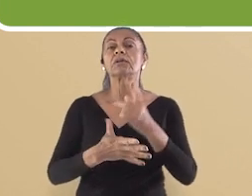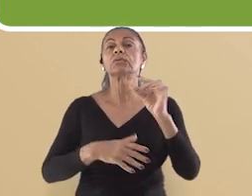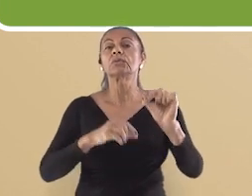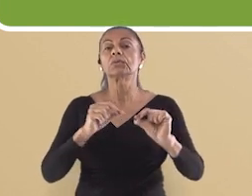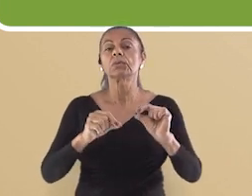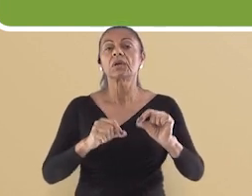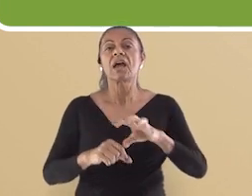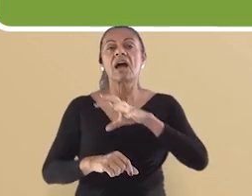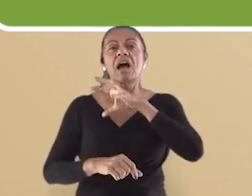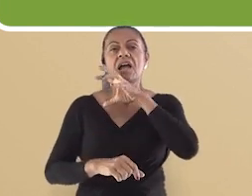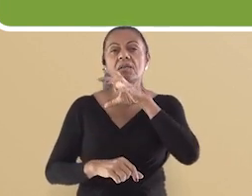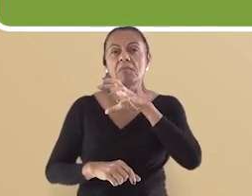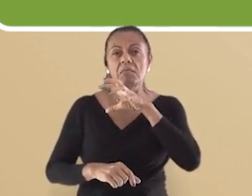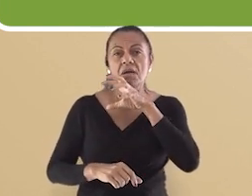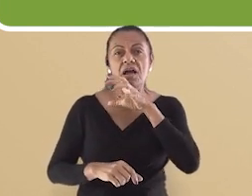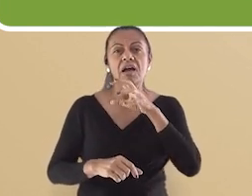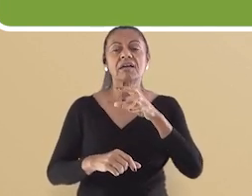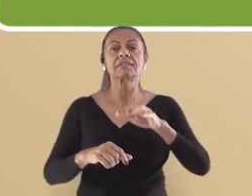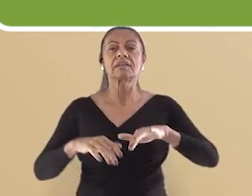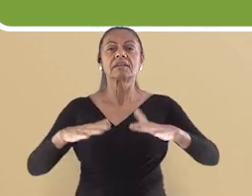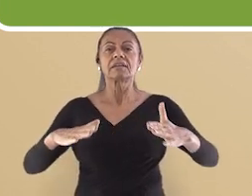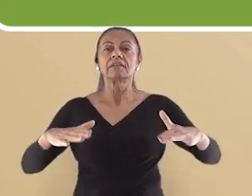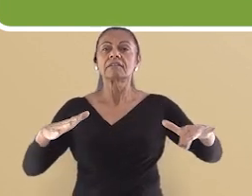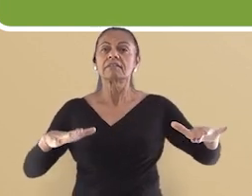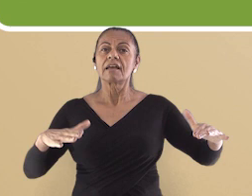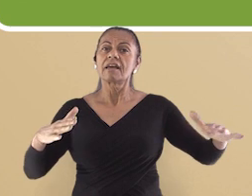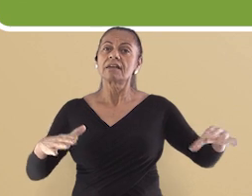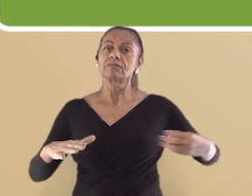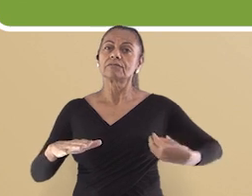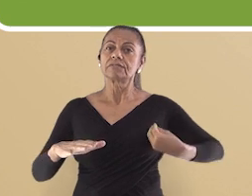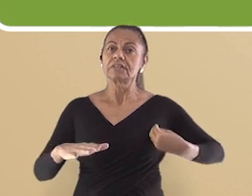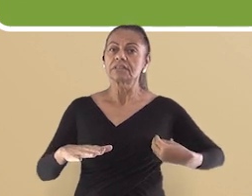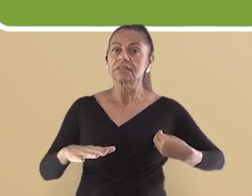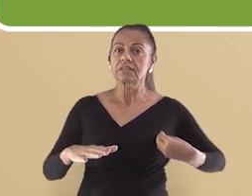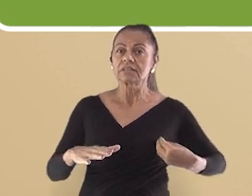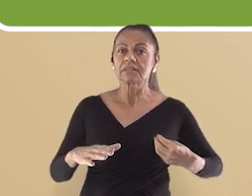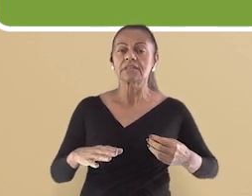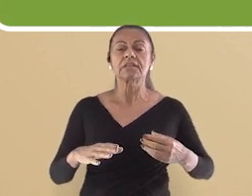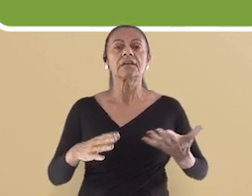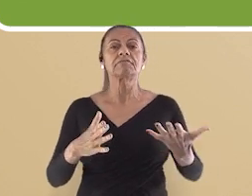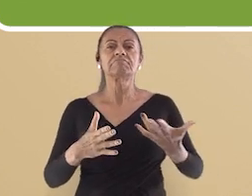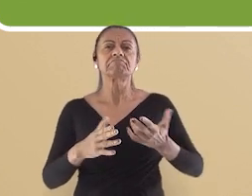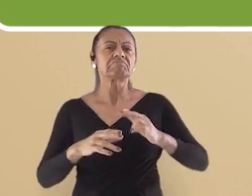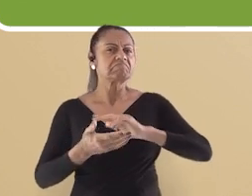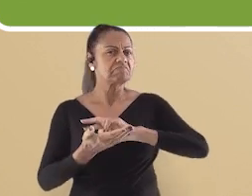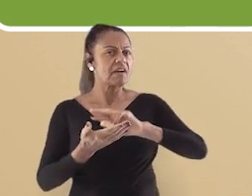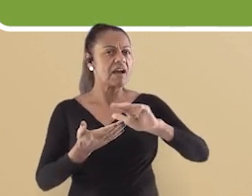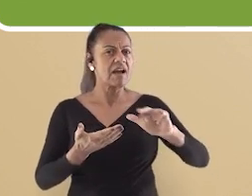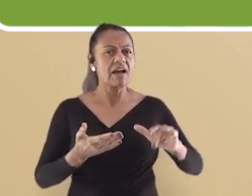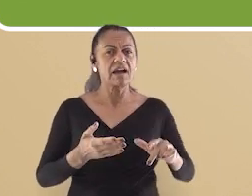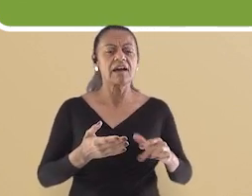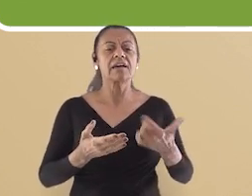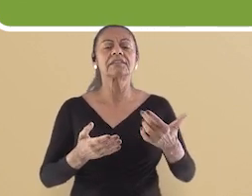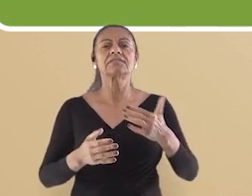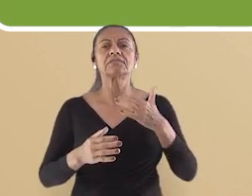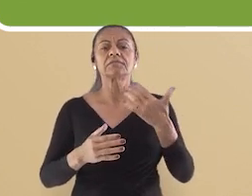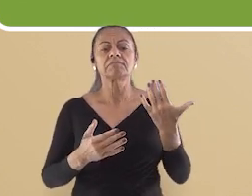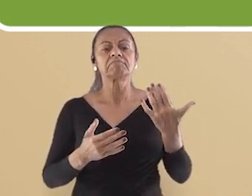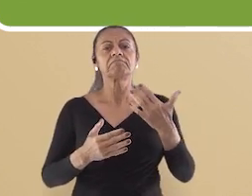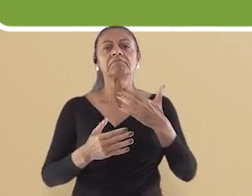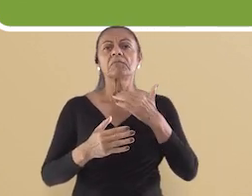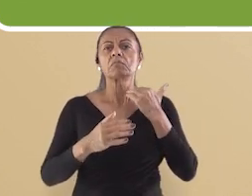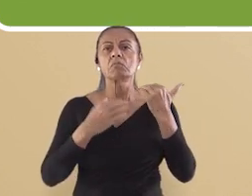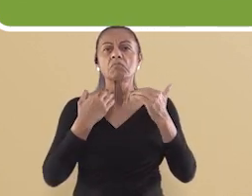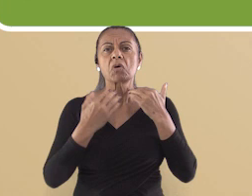extinção de várias espécies aquáticas e terrestres que ficam fossilizadas, com o tempo,